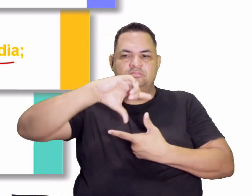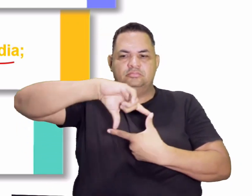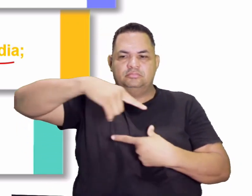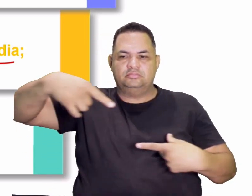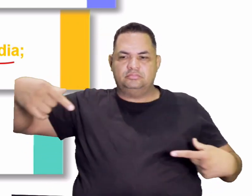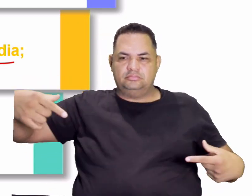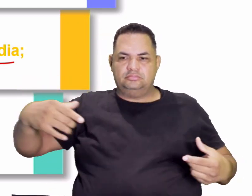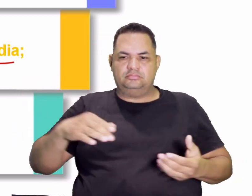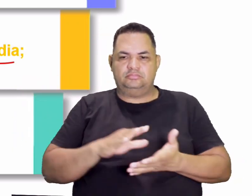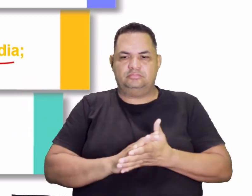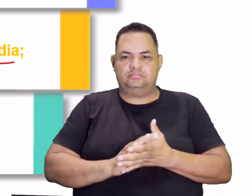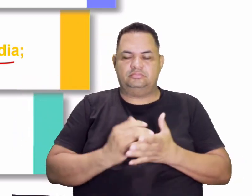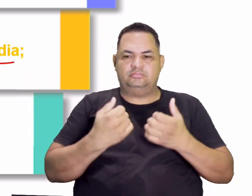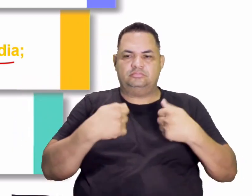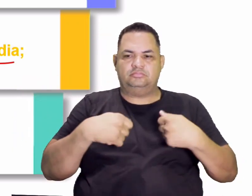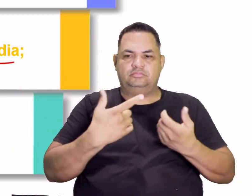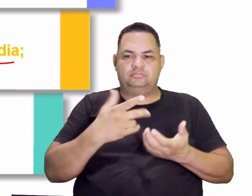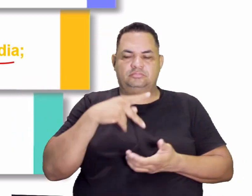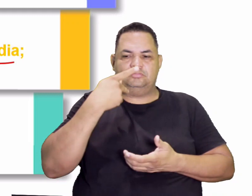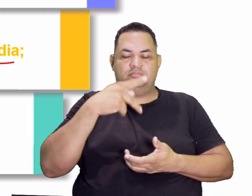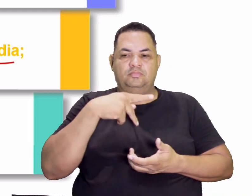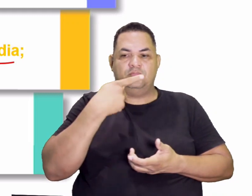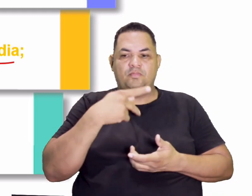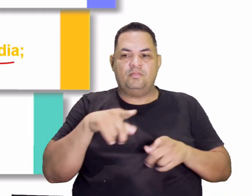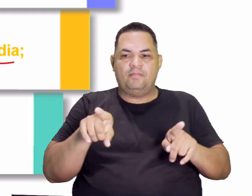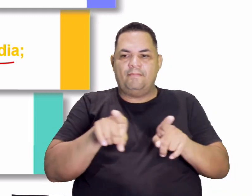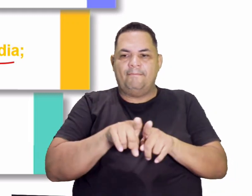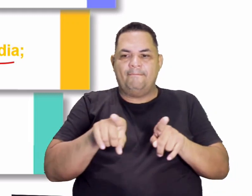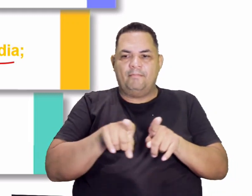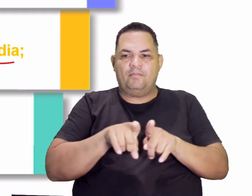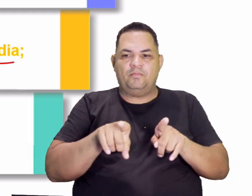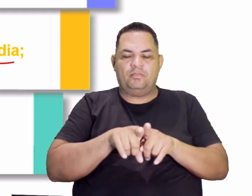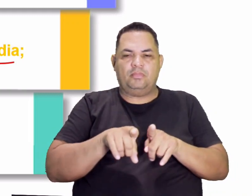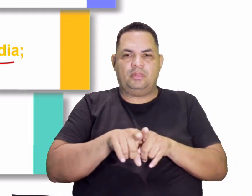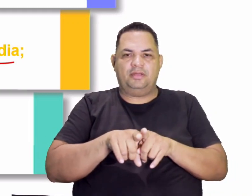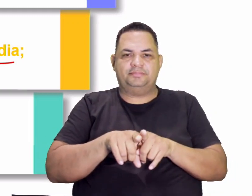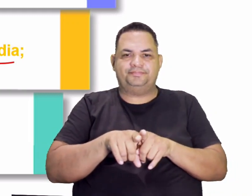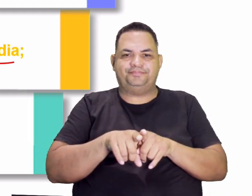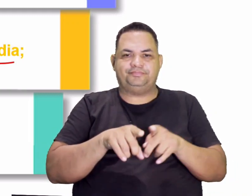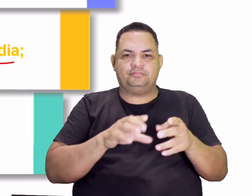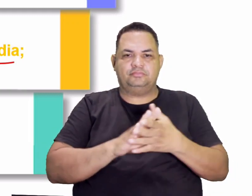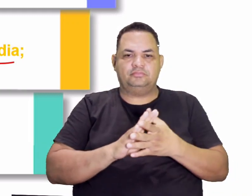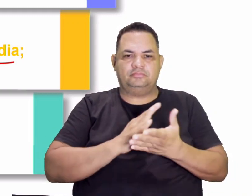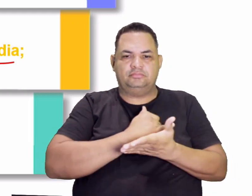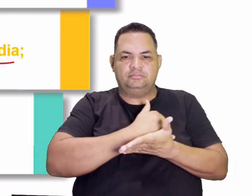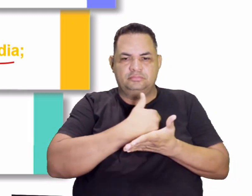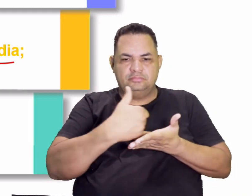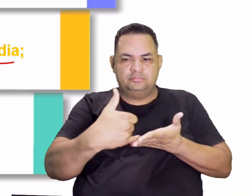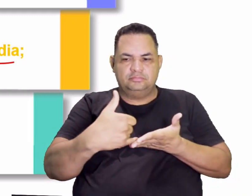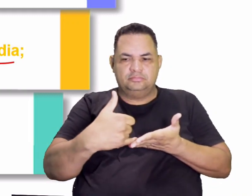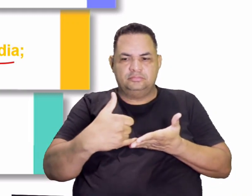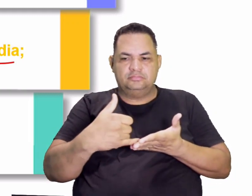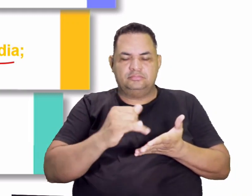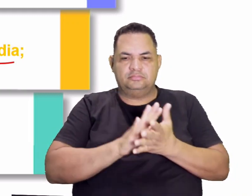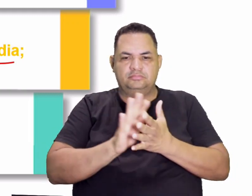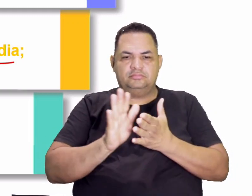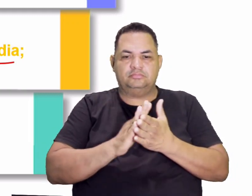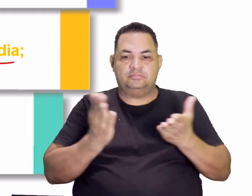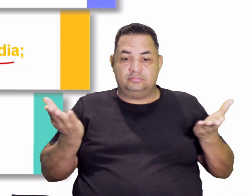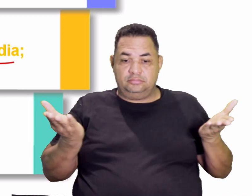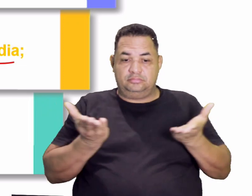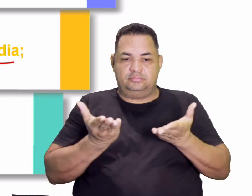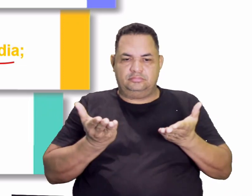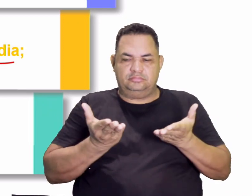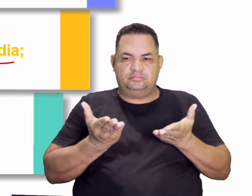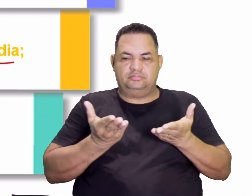modernidade. Aqui nós vamos falar um pouco também, né, uma breve introdução sobre a atual,